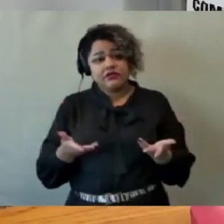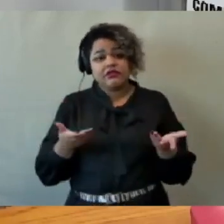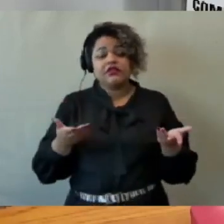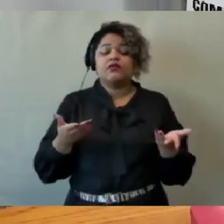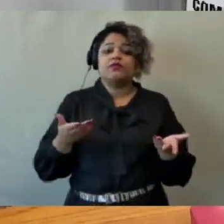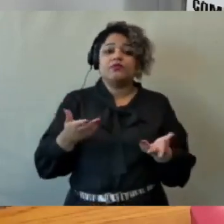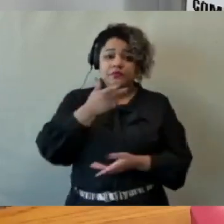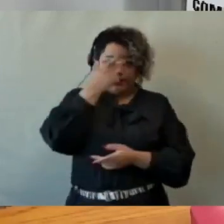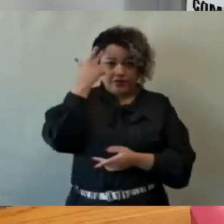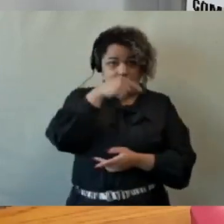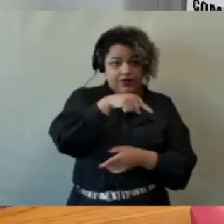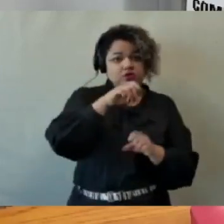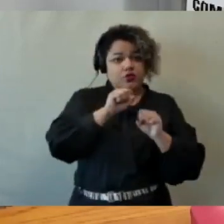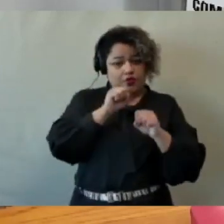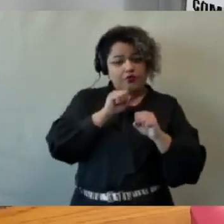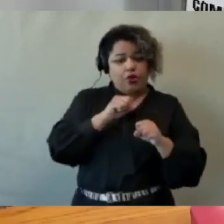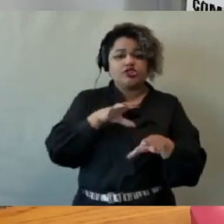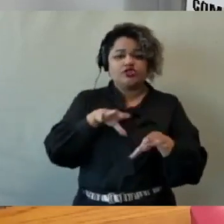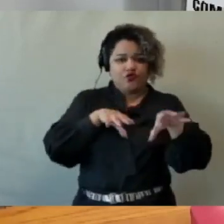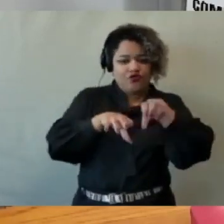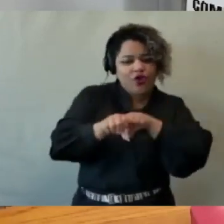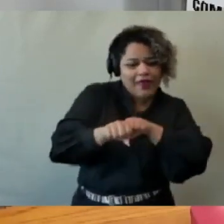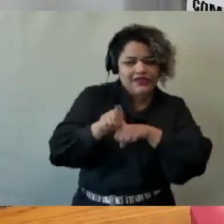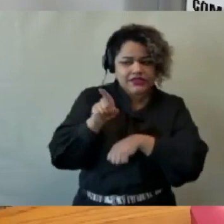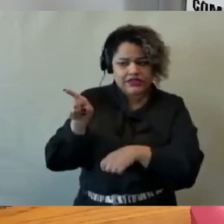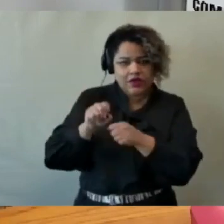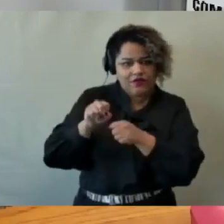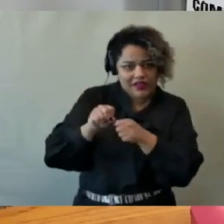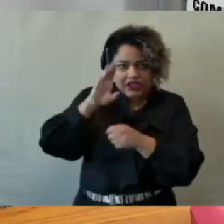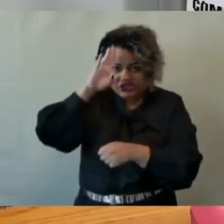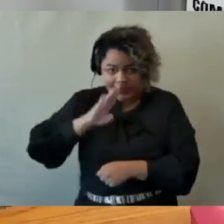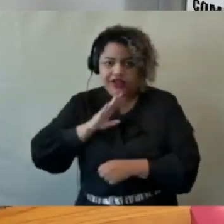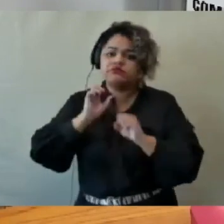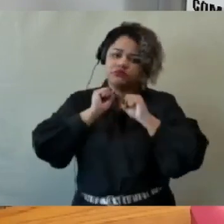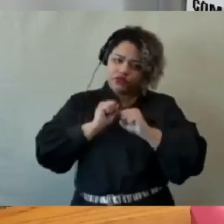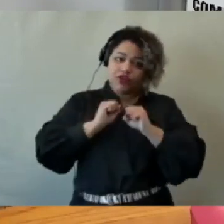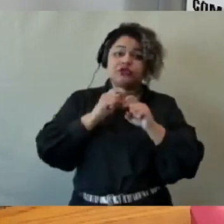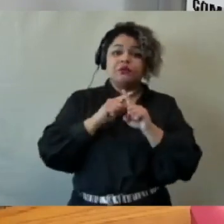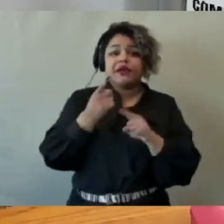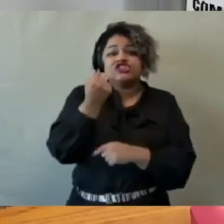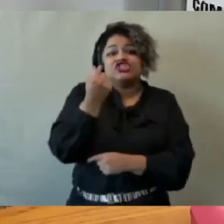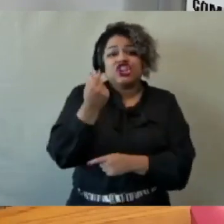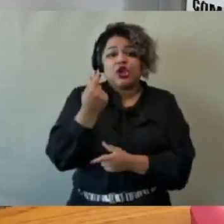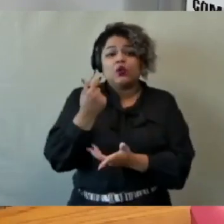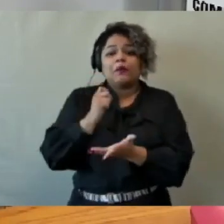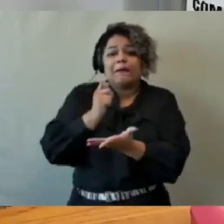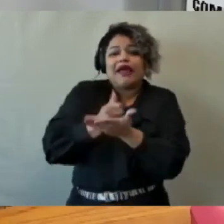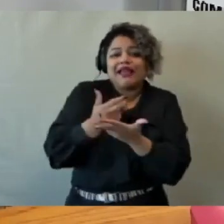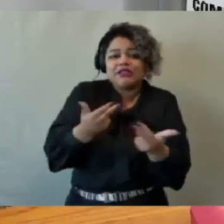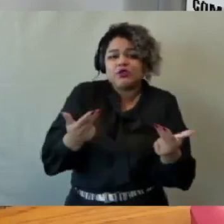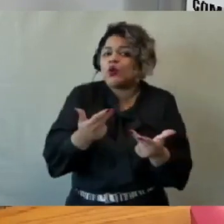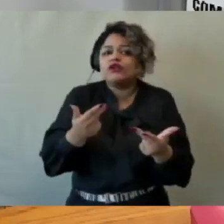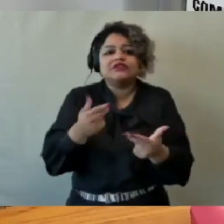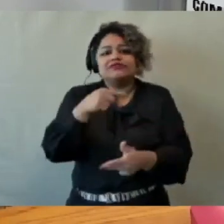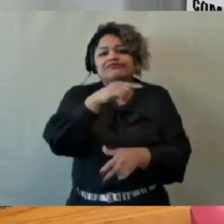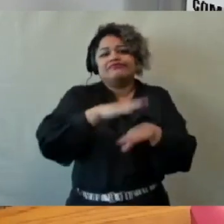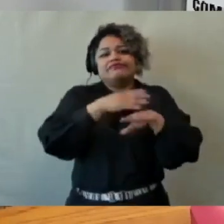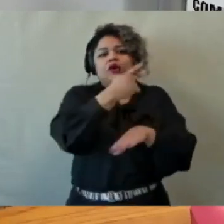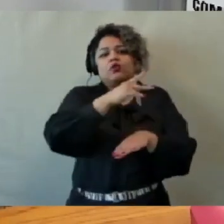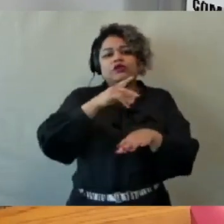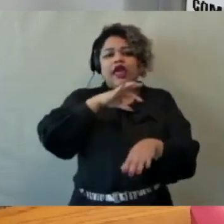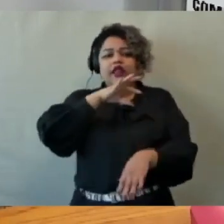fazer essa formação, mas ela tem que procurar recursos próprios, porque isso não é oferecido para esses professores,